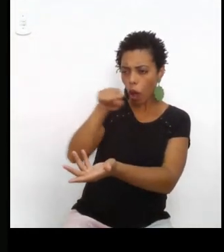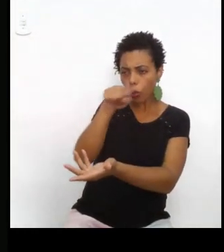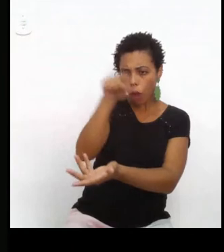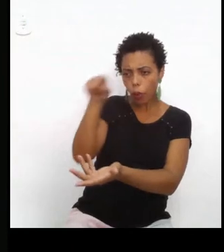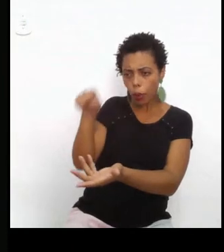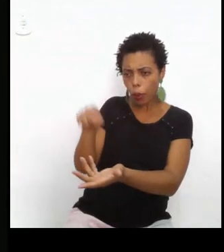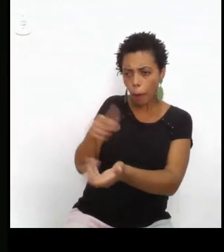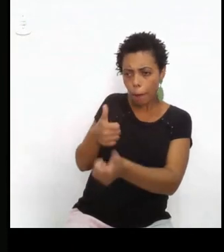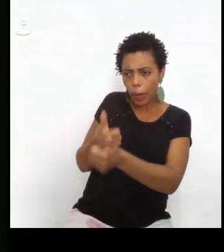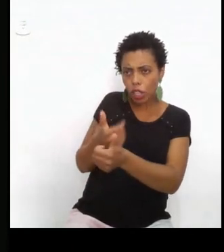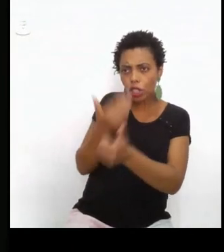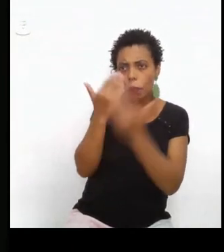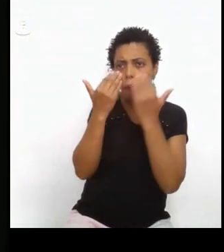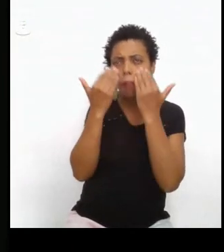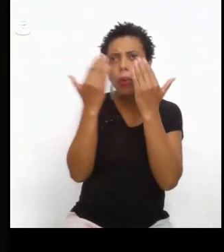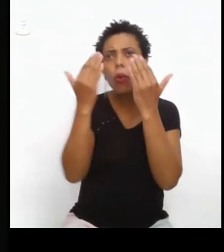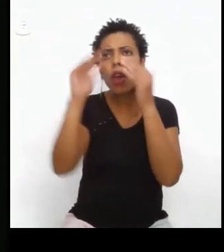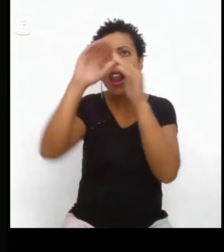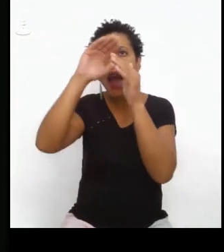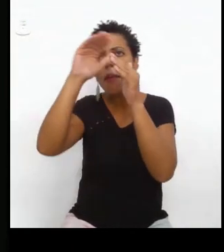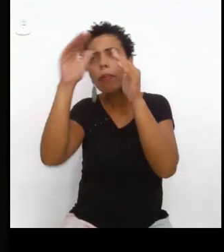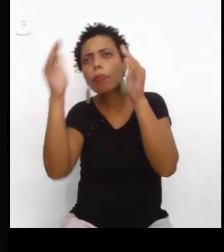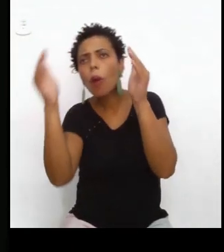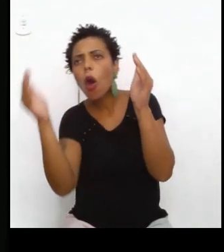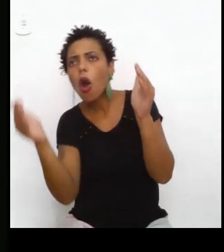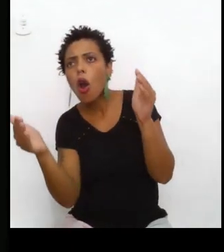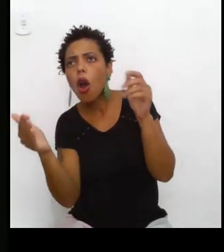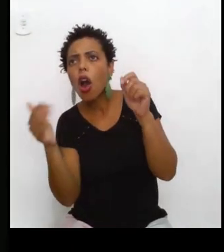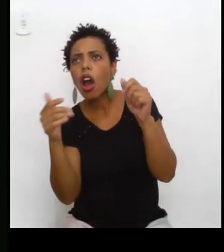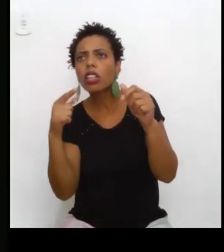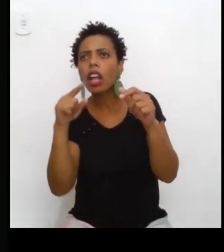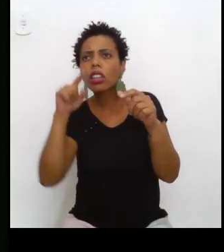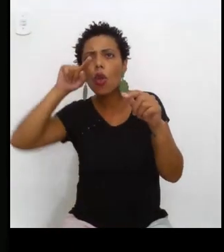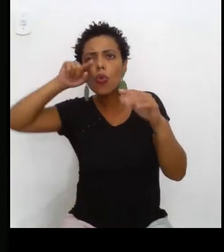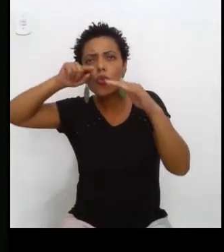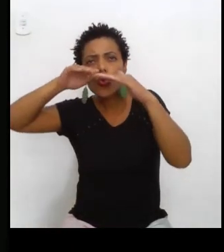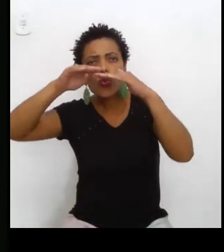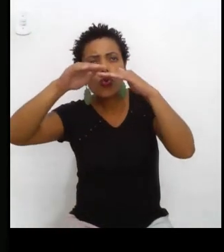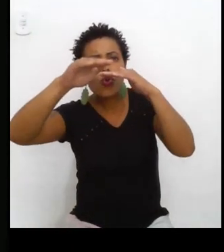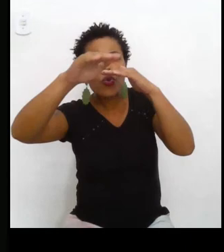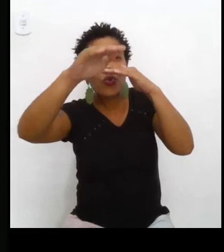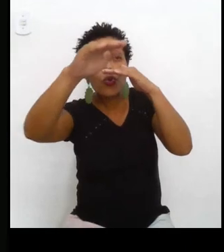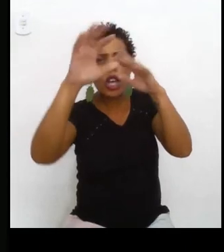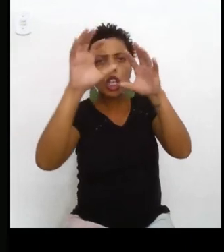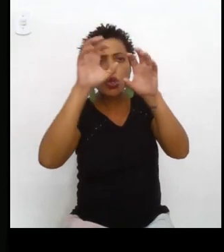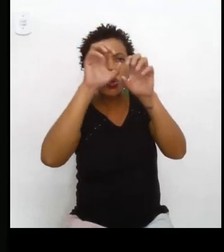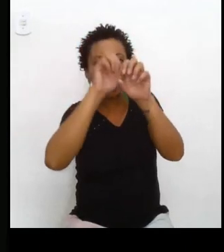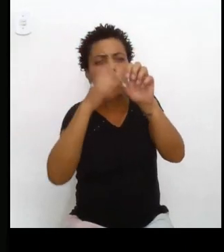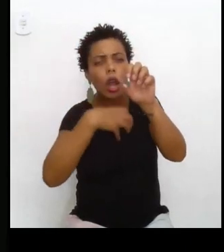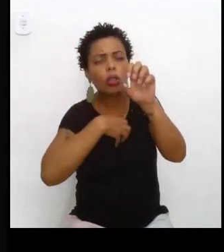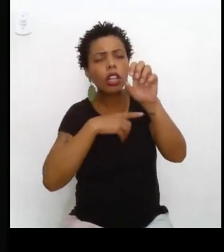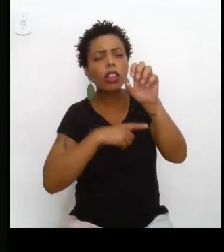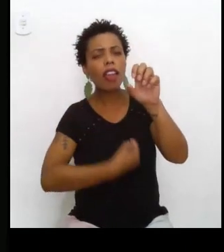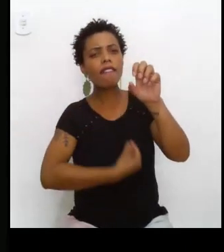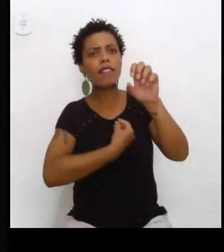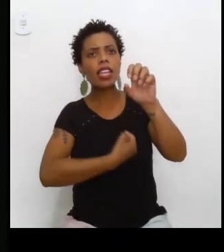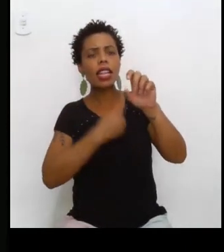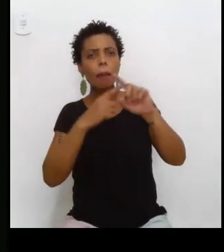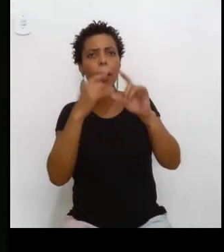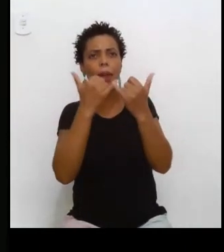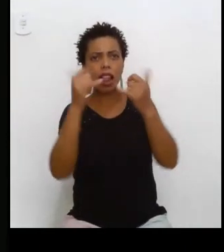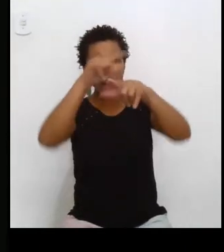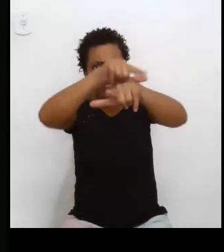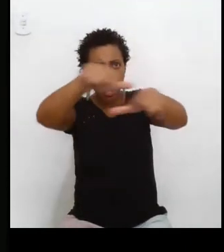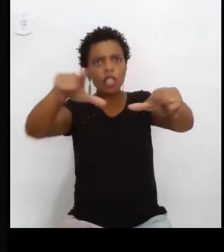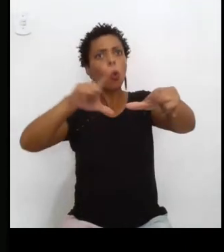ao fundo no infinito obscuro por toda a parte o cinto surgidas como filmado infinito fosse povoado apertado